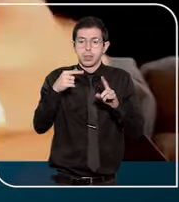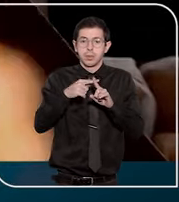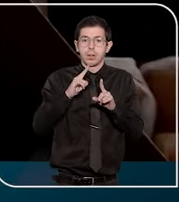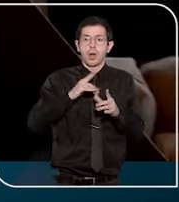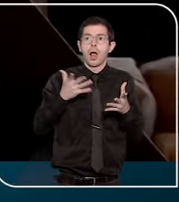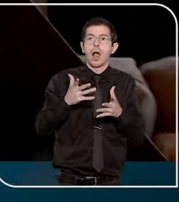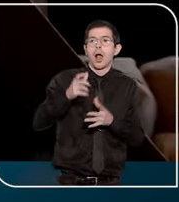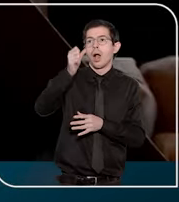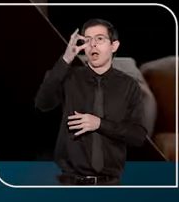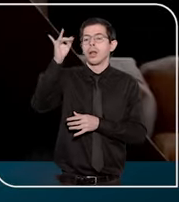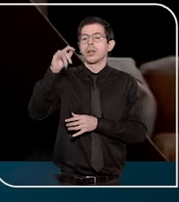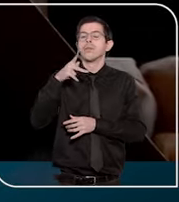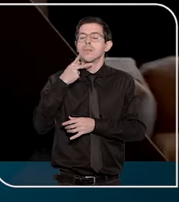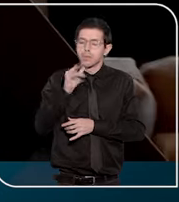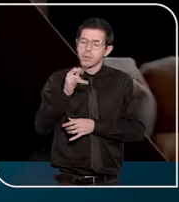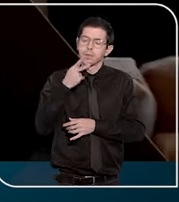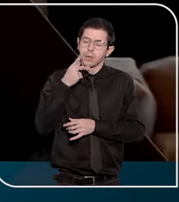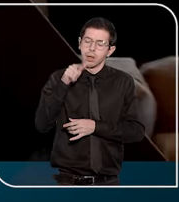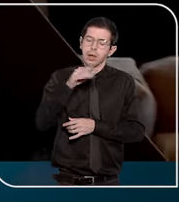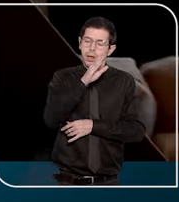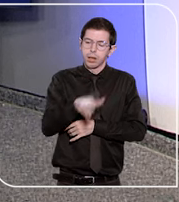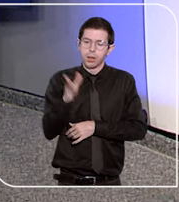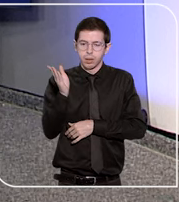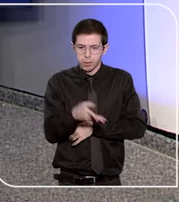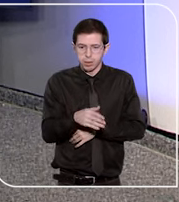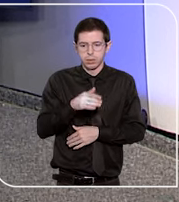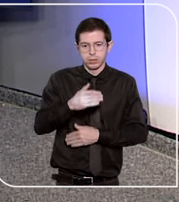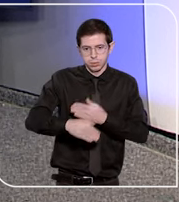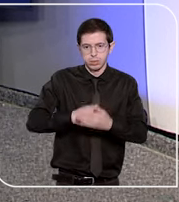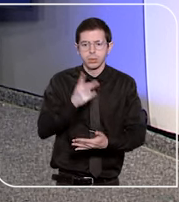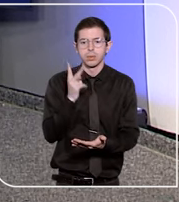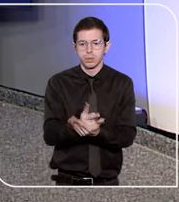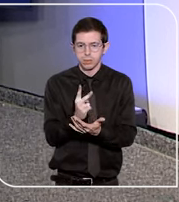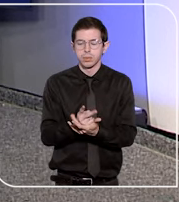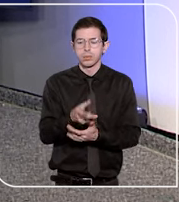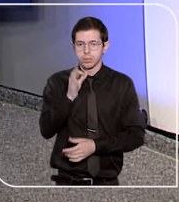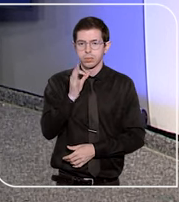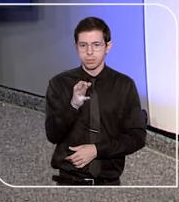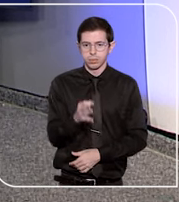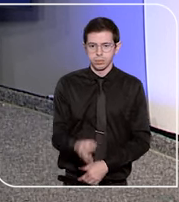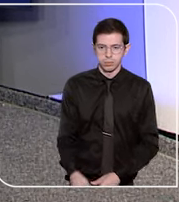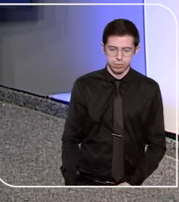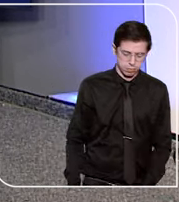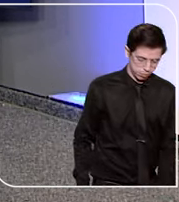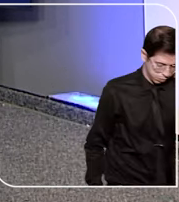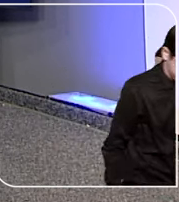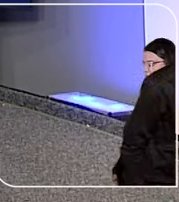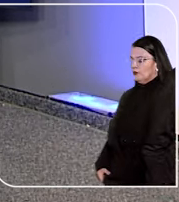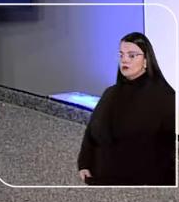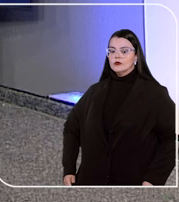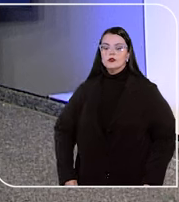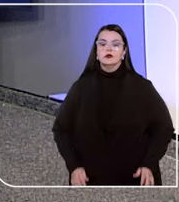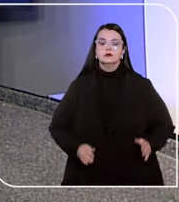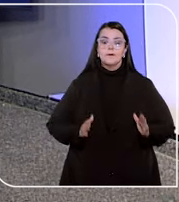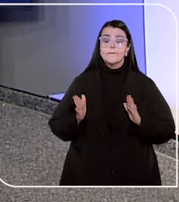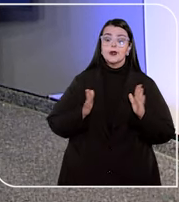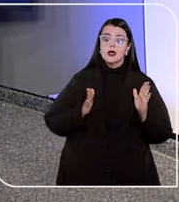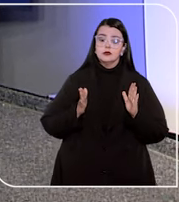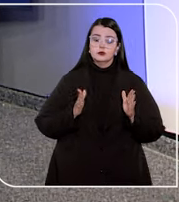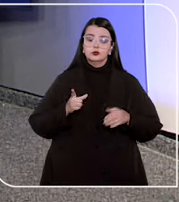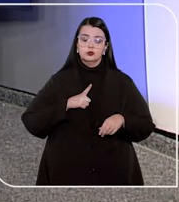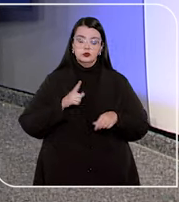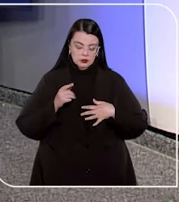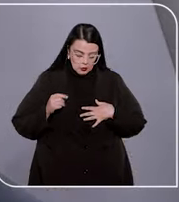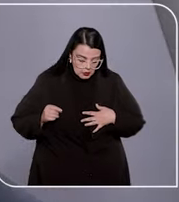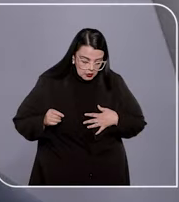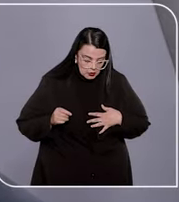dizer. É negado segmento mesmo. É isso aí. Ok, então, vamos falar agora sobre prazo, doutor Diogo. Eu queria saber qual seria o prazo,